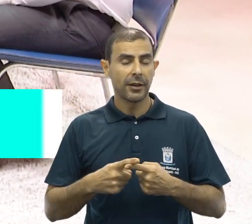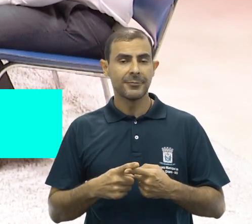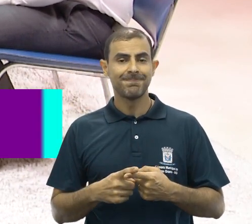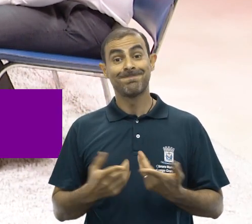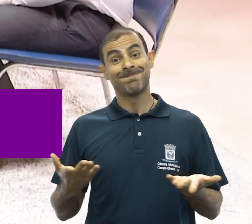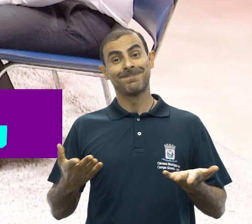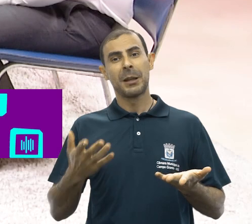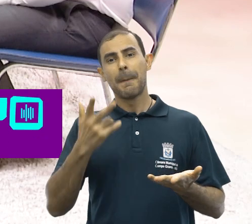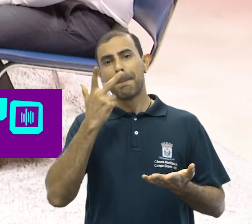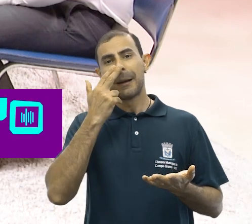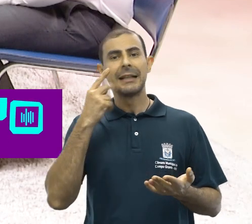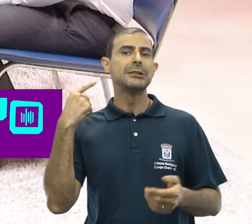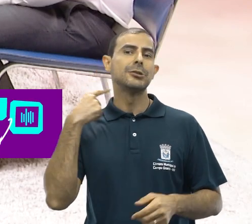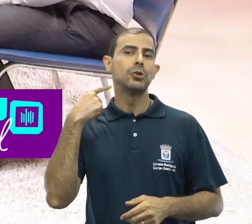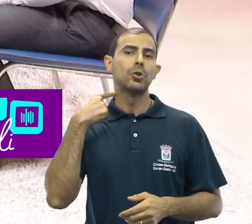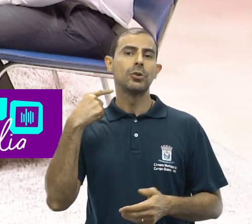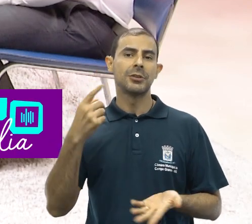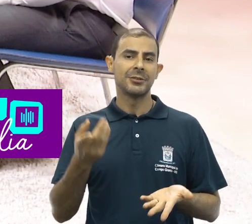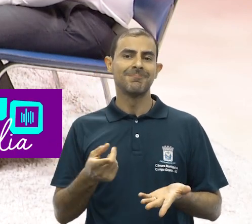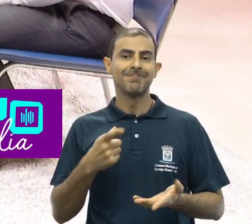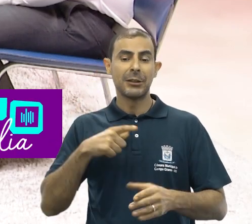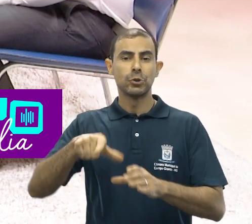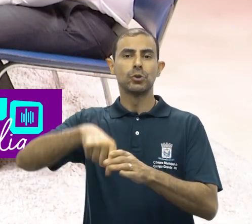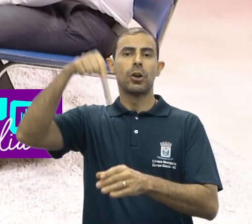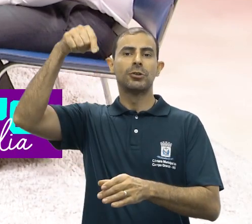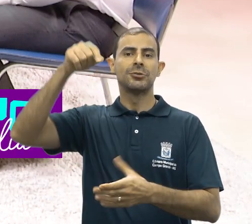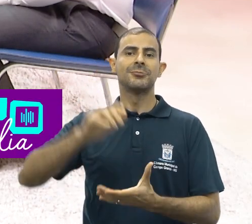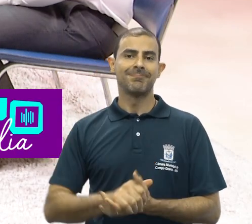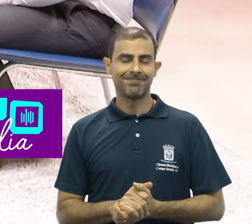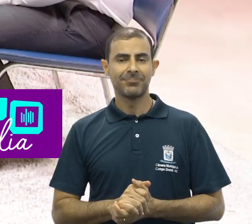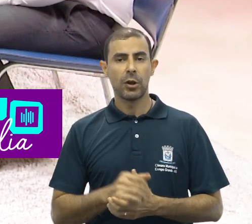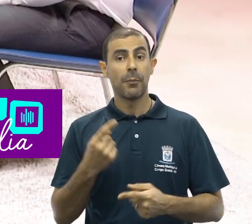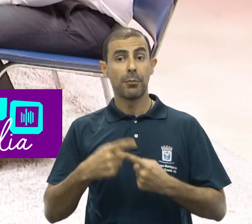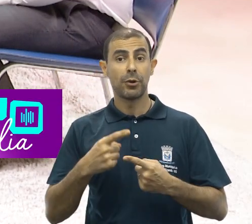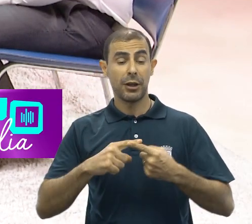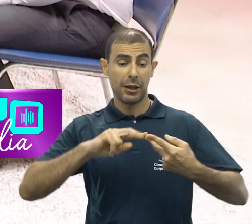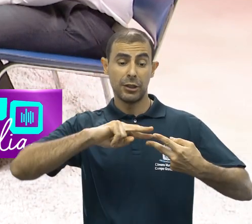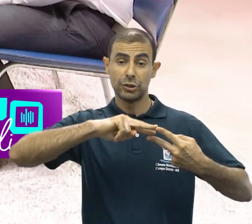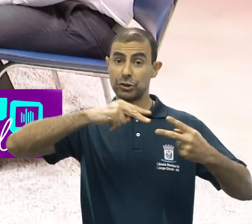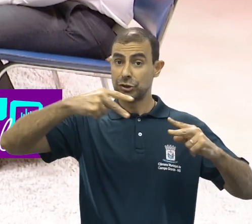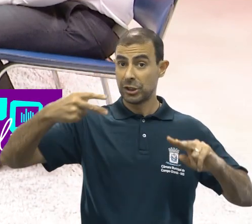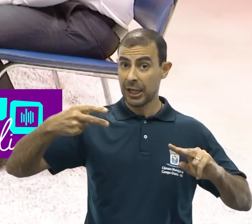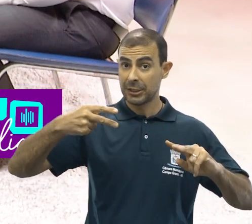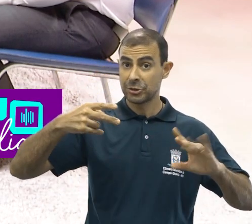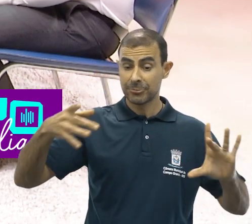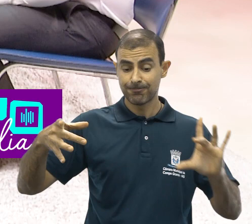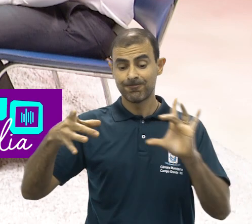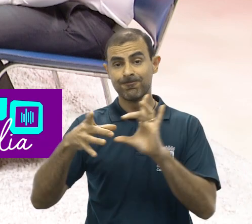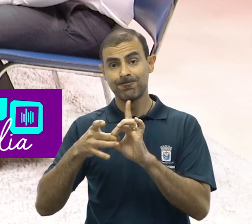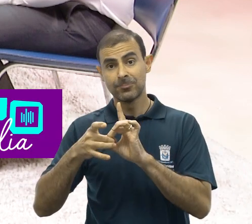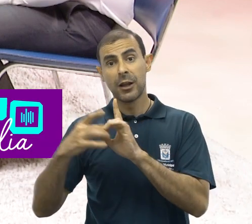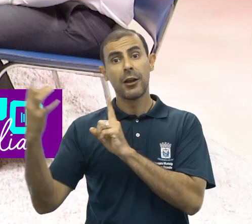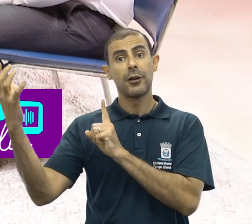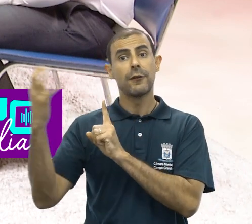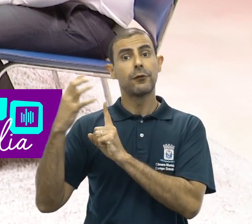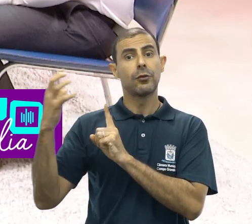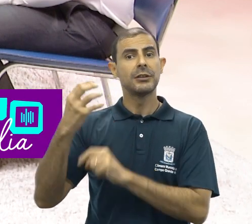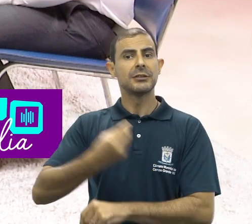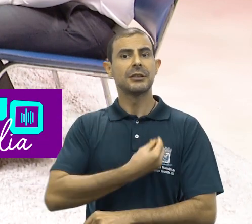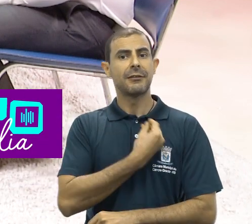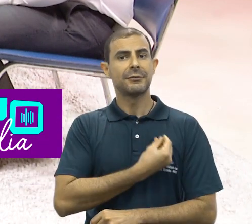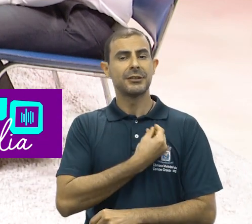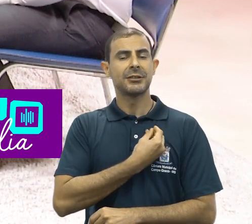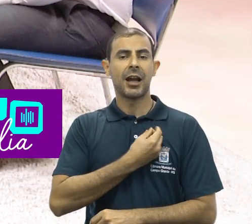loteria da vida. Que coisa, Nossa, né? Que coisa, né? Os fatores genéticos em contato com fatores externos, que a gente